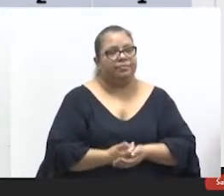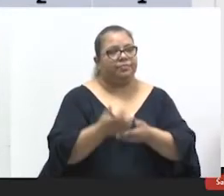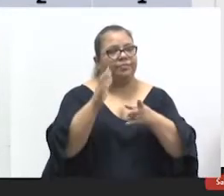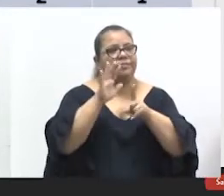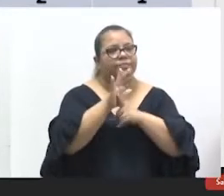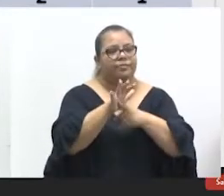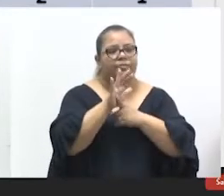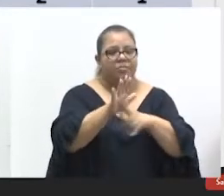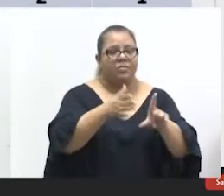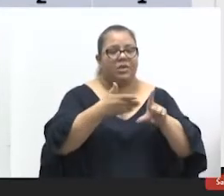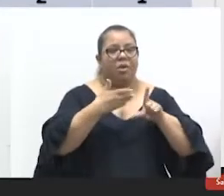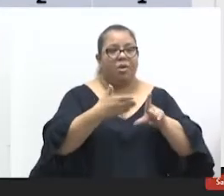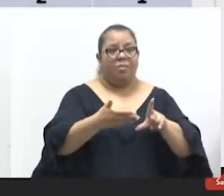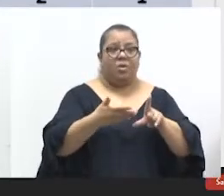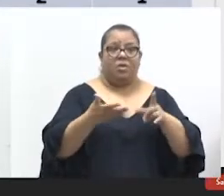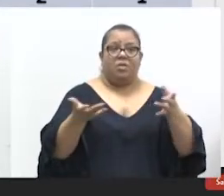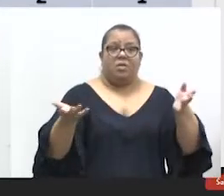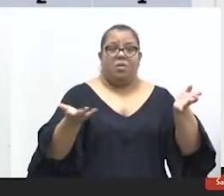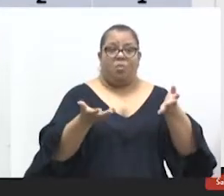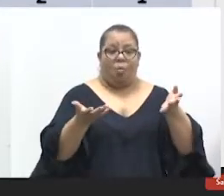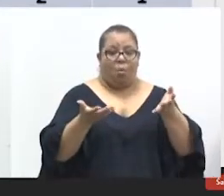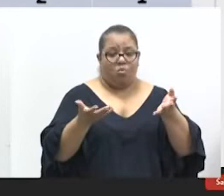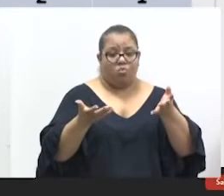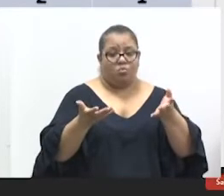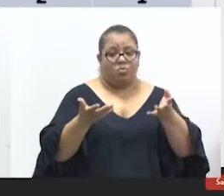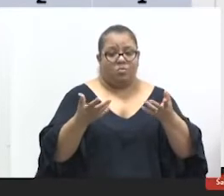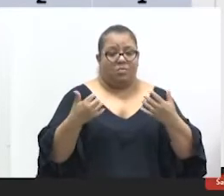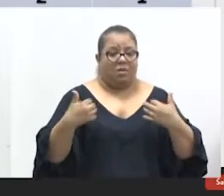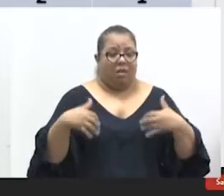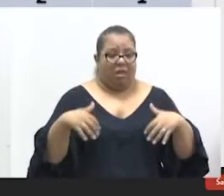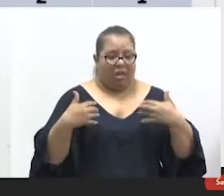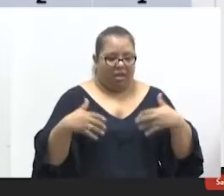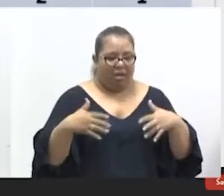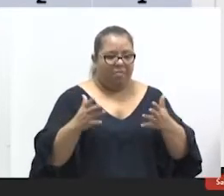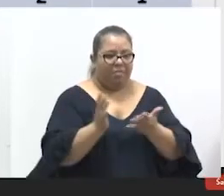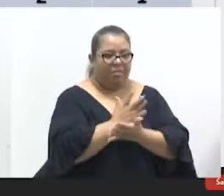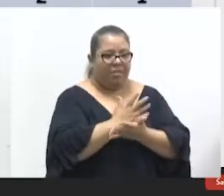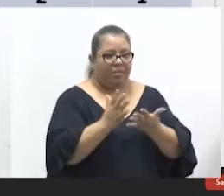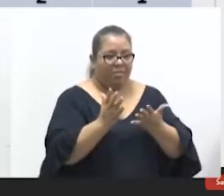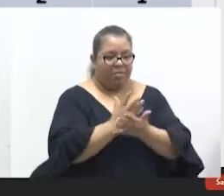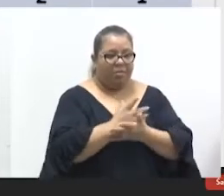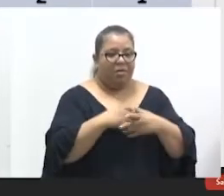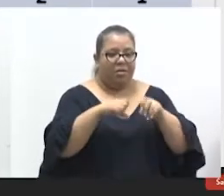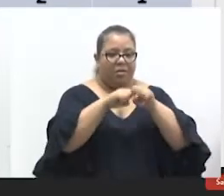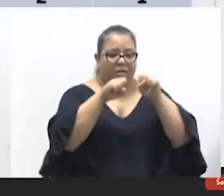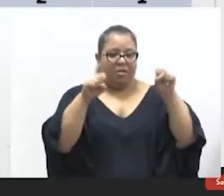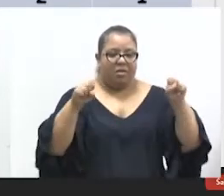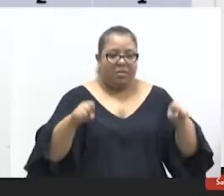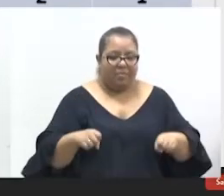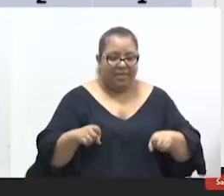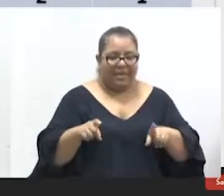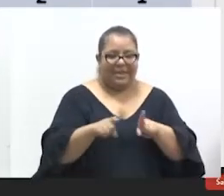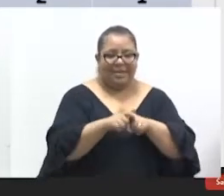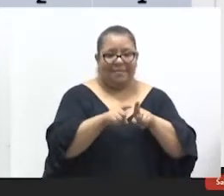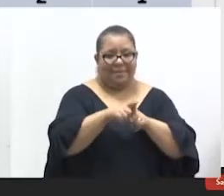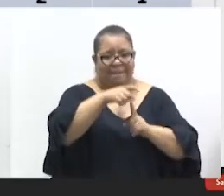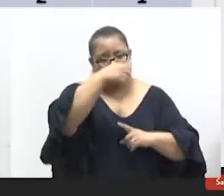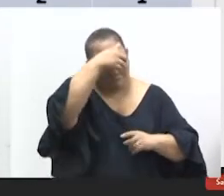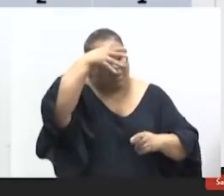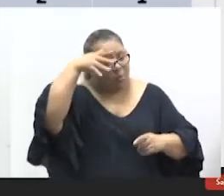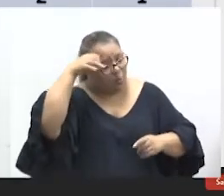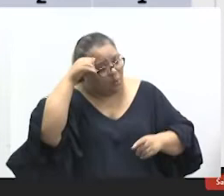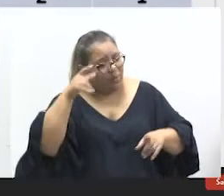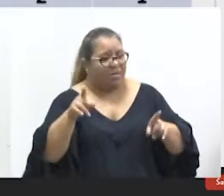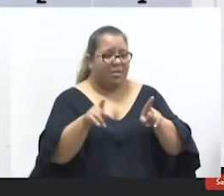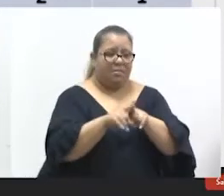mostrando as fragilidades do nosso Sistema Único de Saúde, Mato Grosso, no sentido de acolher uma